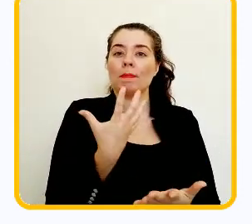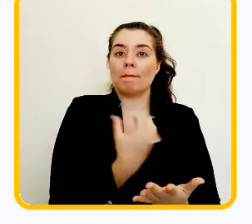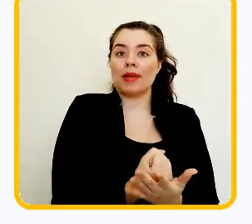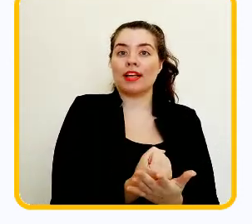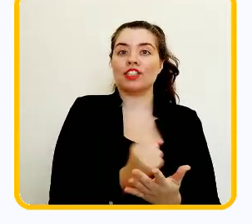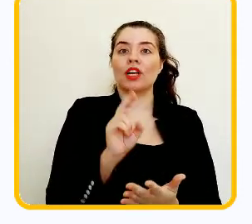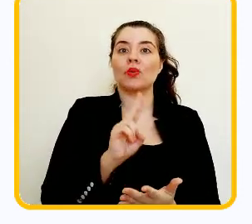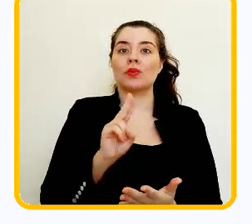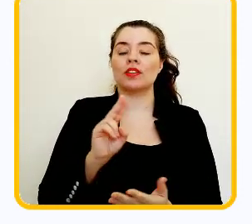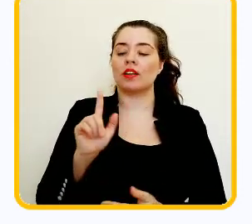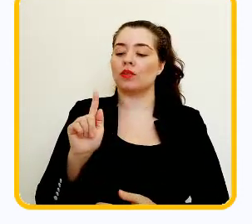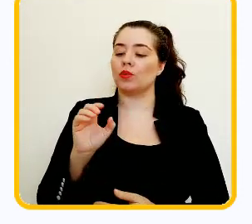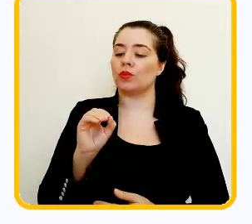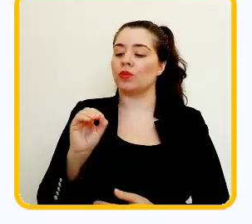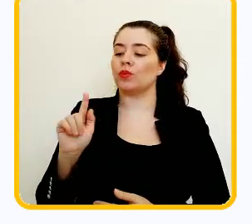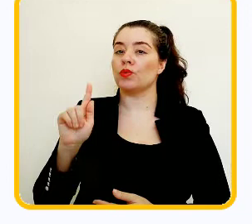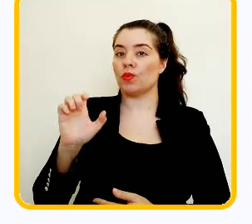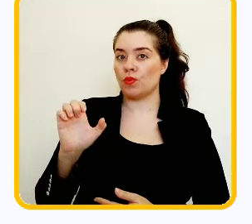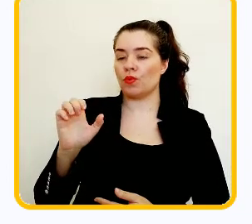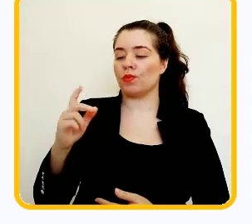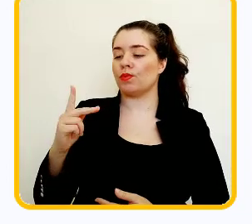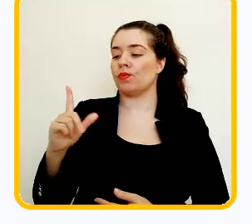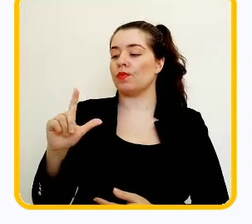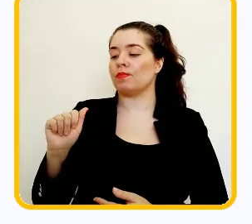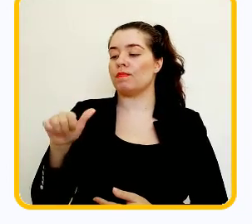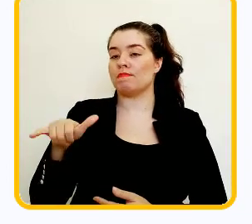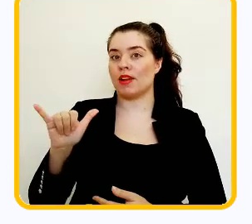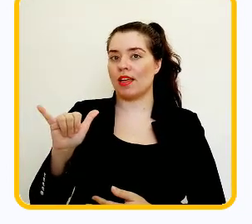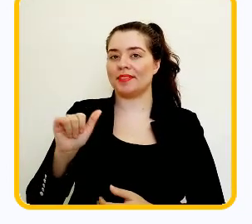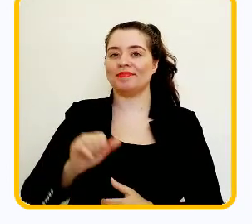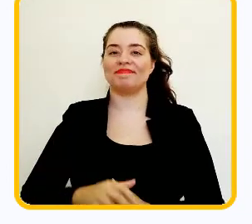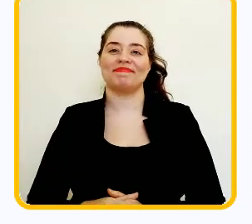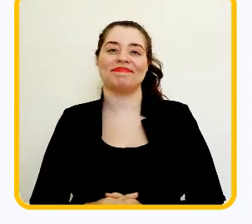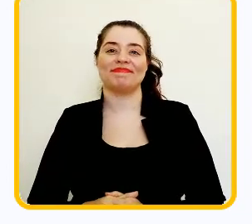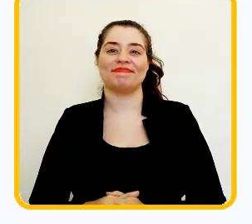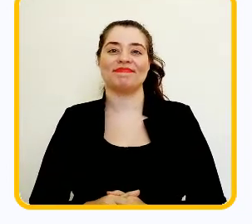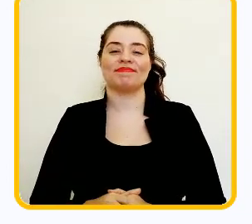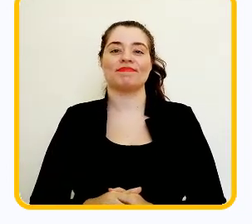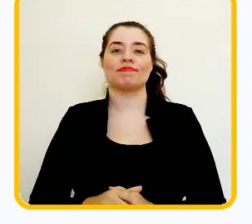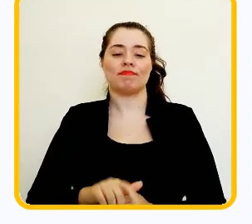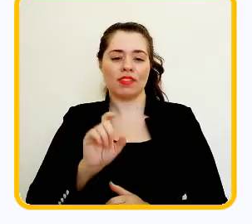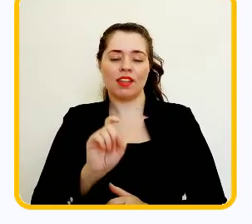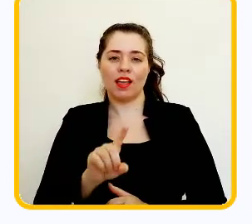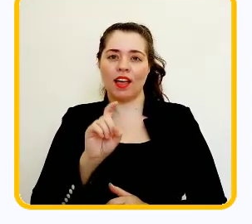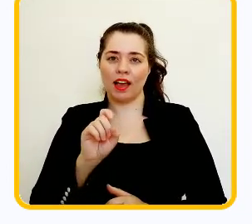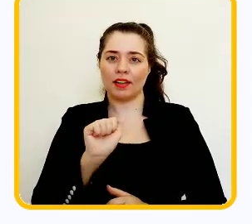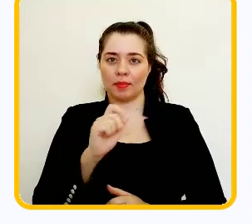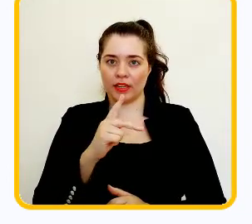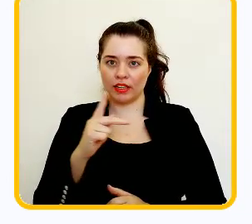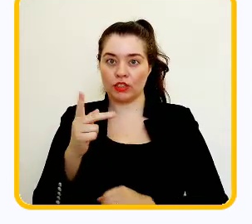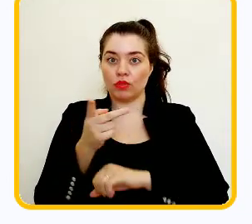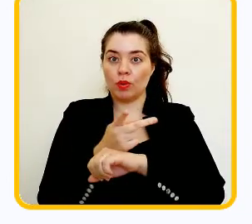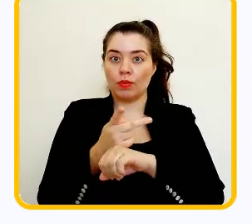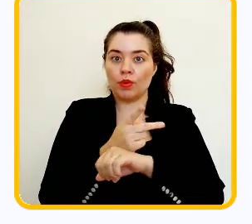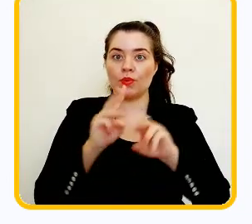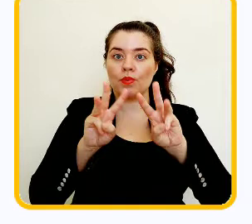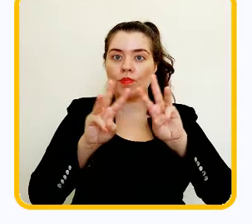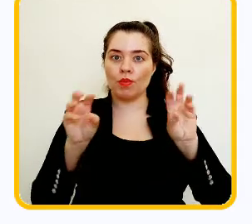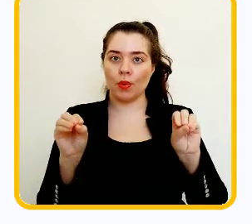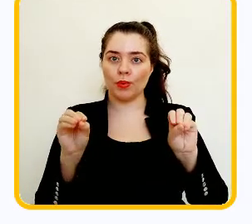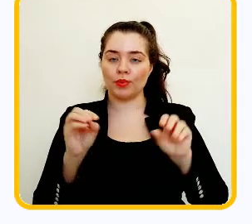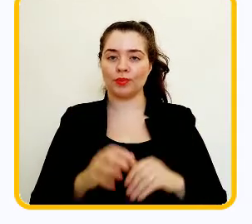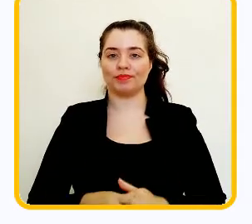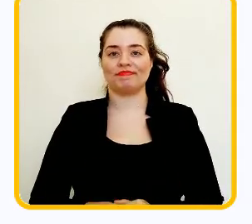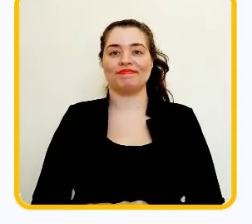instalar ele a partir da Google Play. Procure o aplicativo do Moodle na loja virtual.